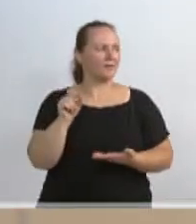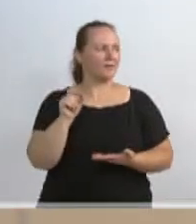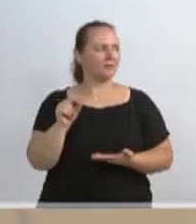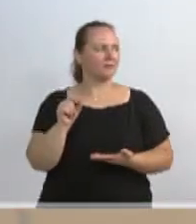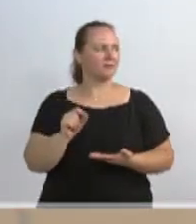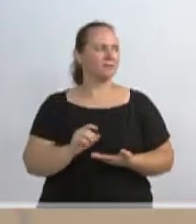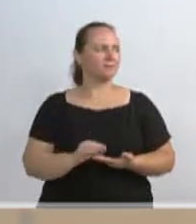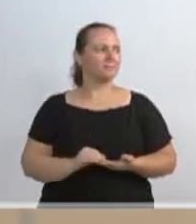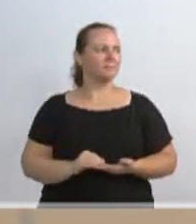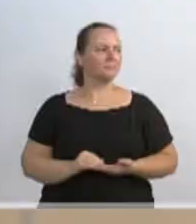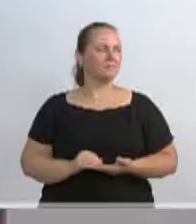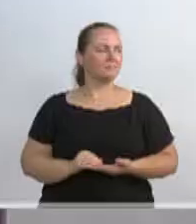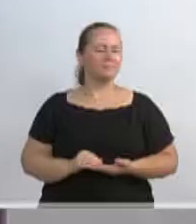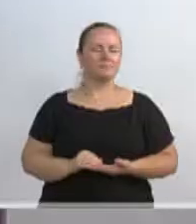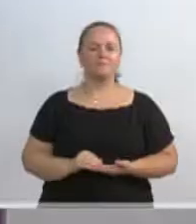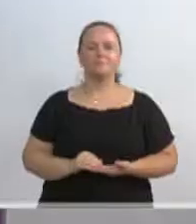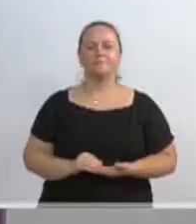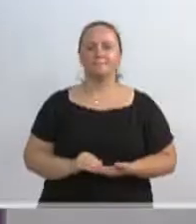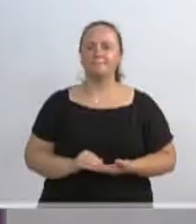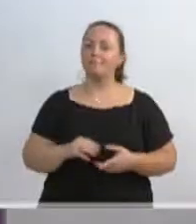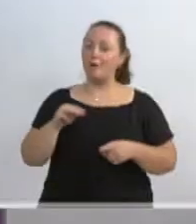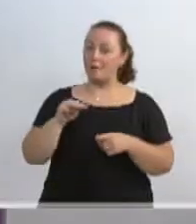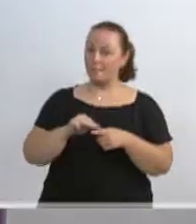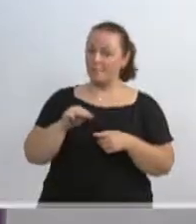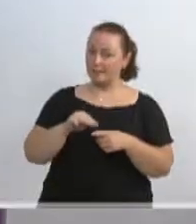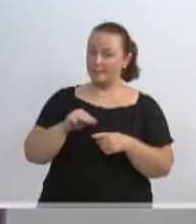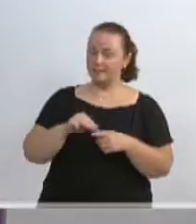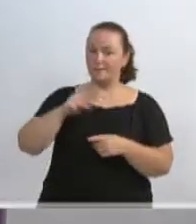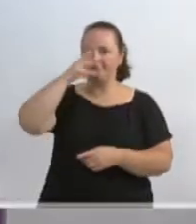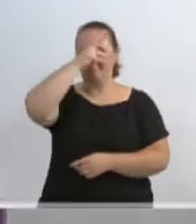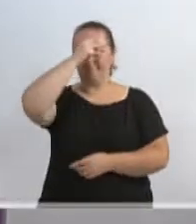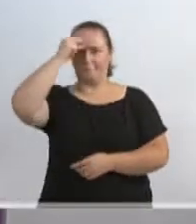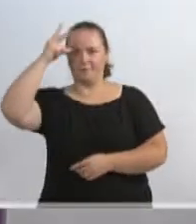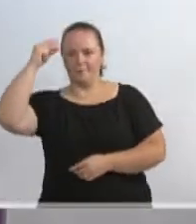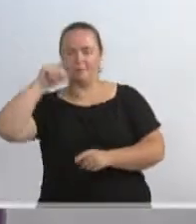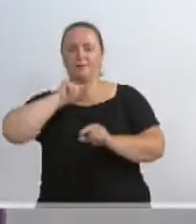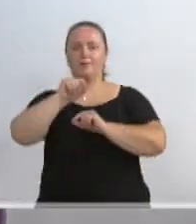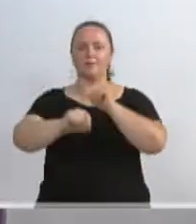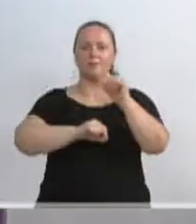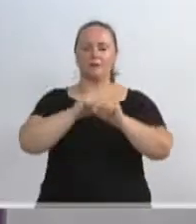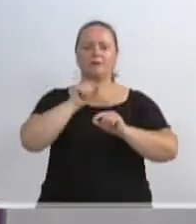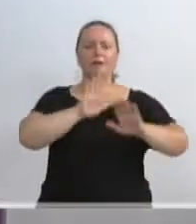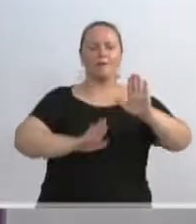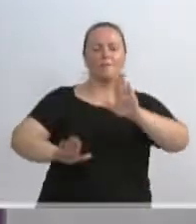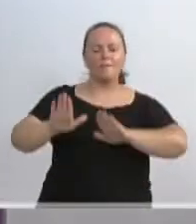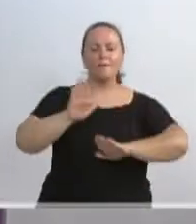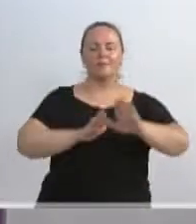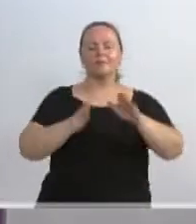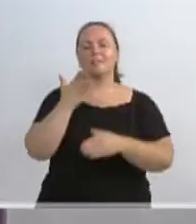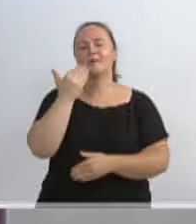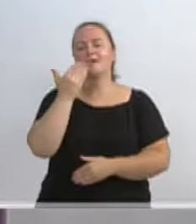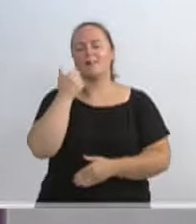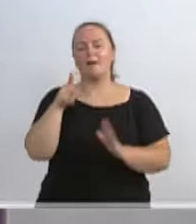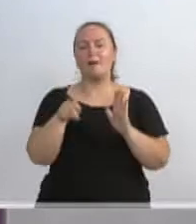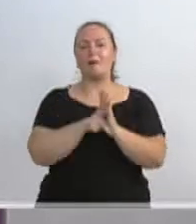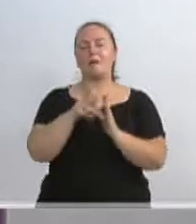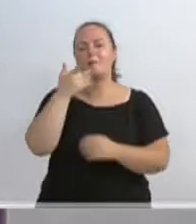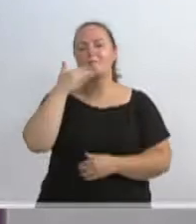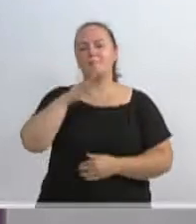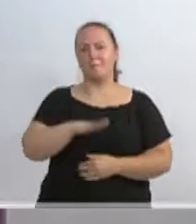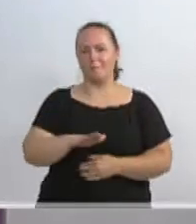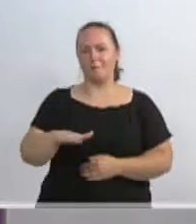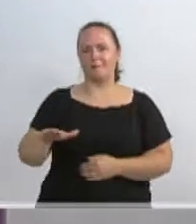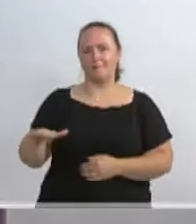do que o município executivo cuidar da alimentação das nossas crianças fazendo de forma